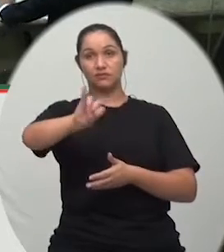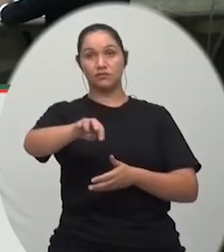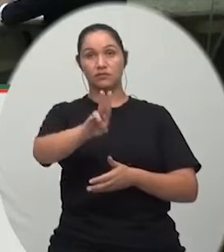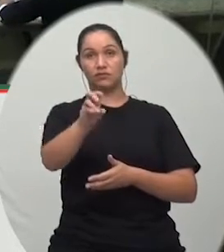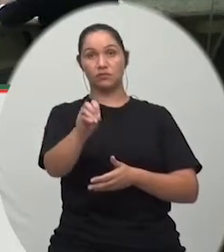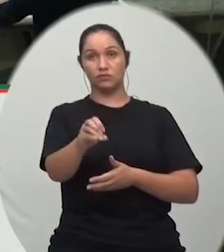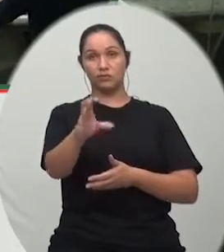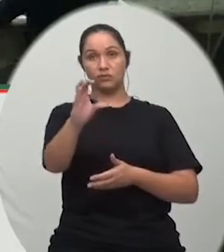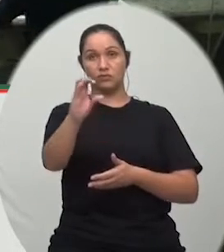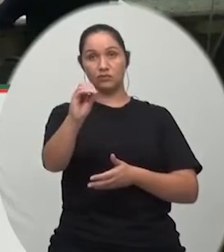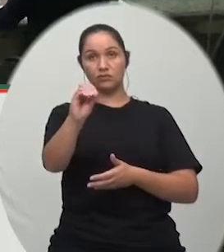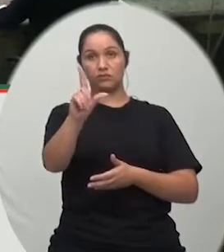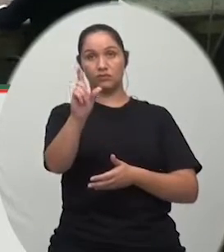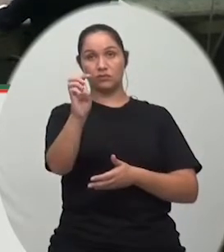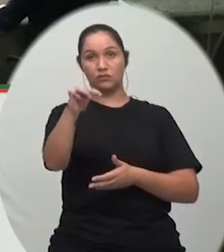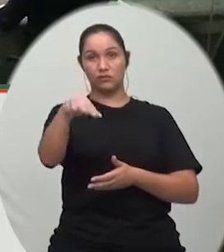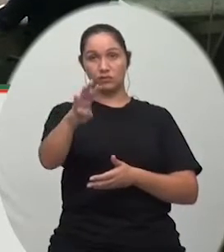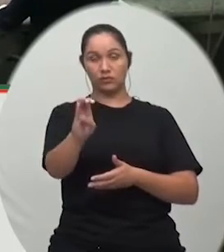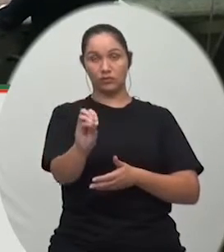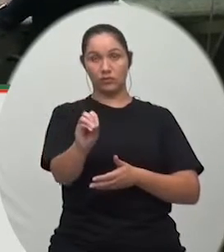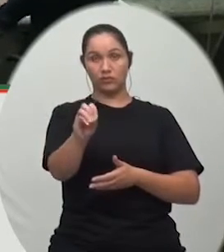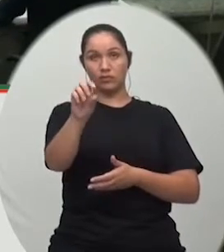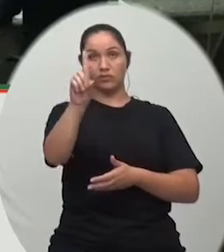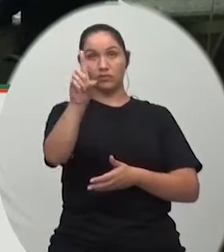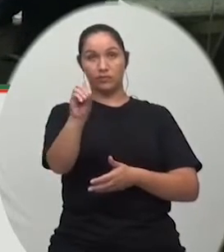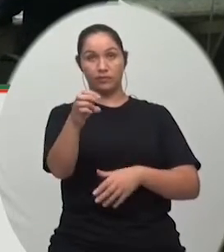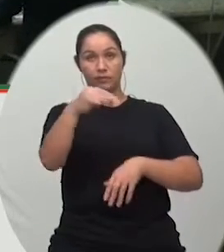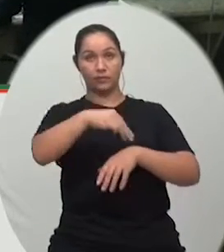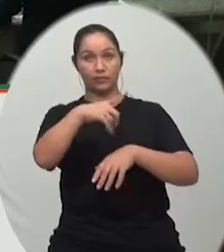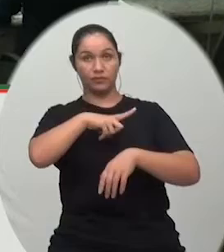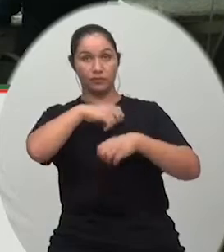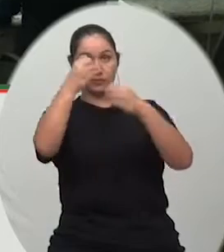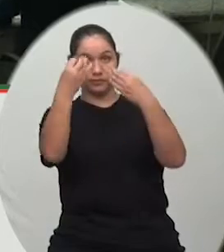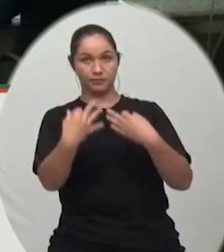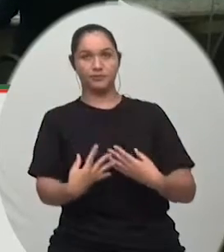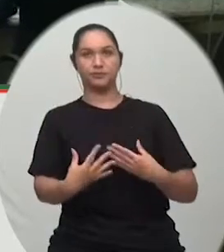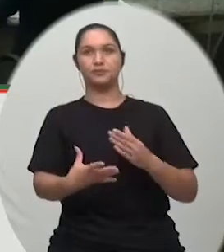César Colombo. Vossa Excelência dispõe de 10 minutos.